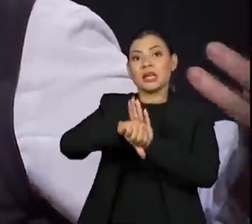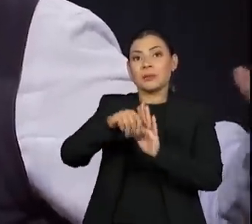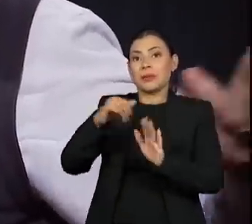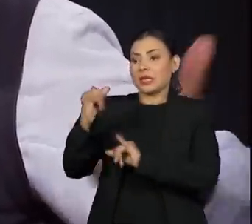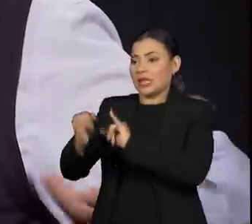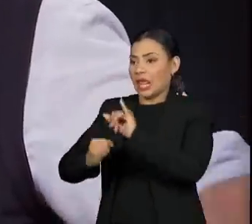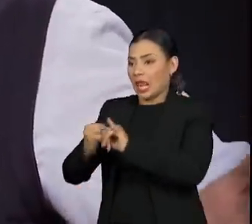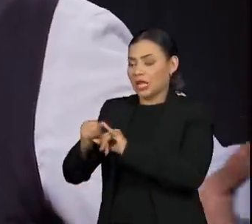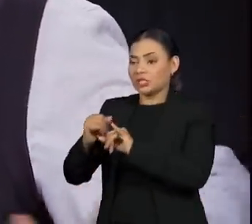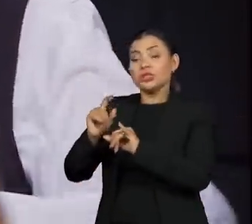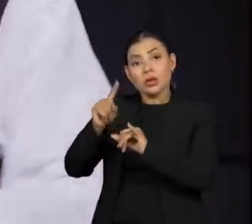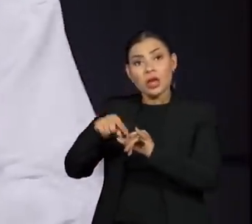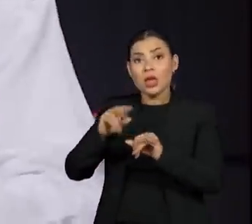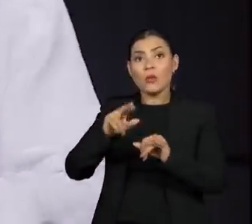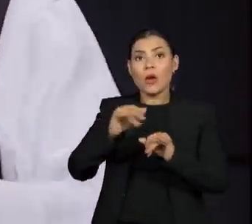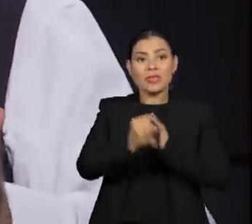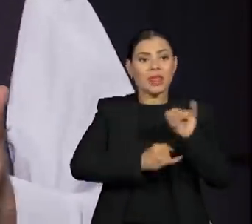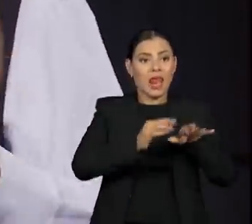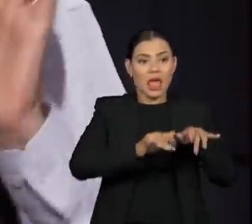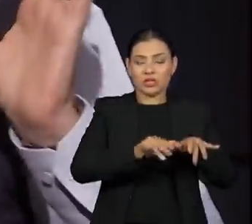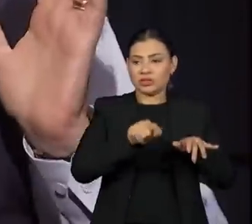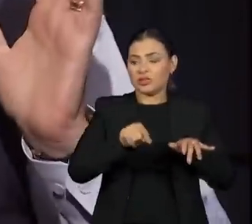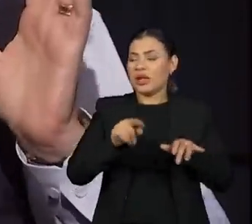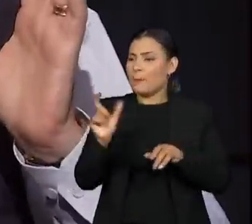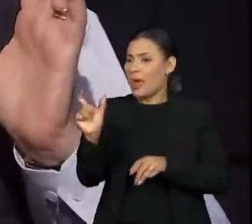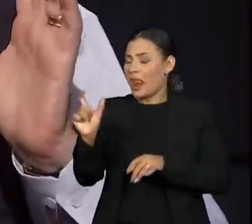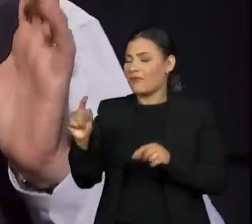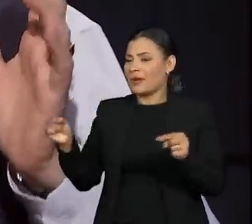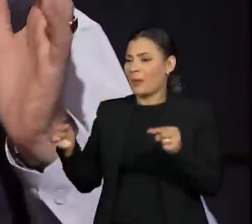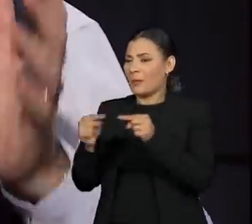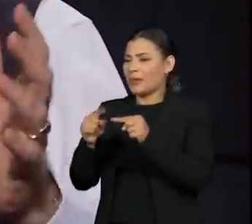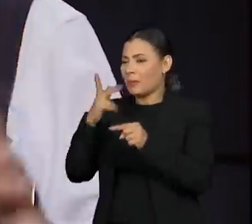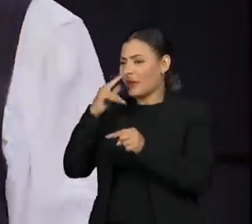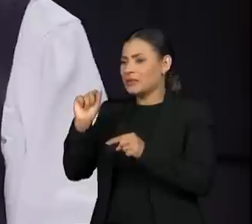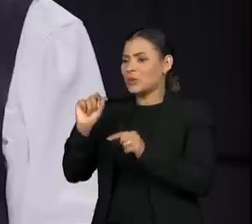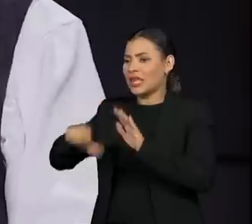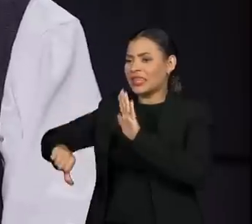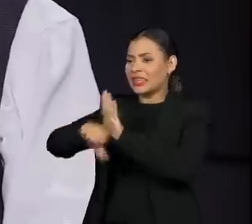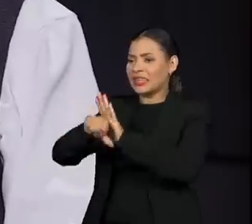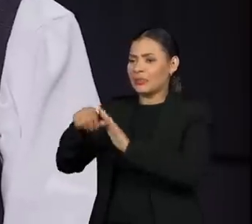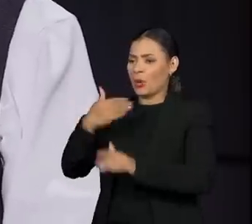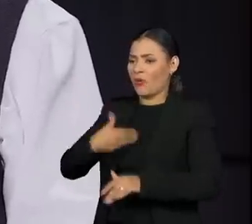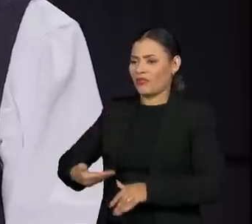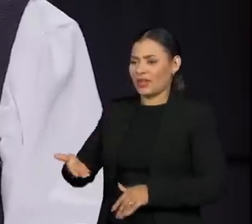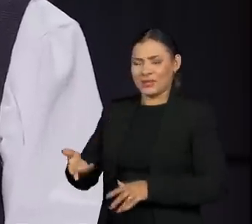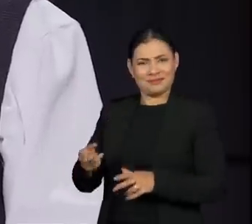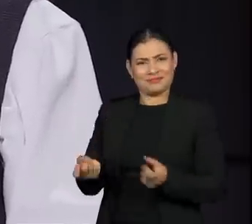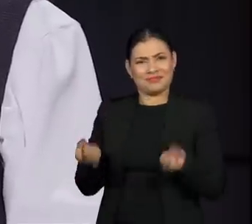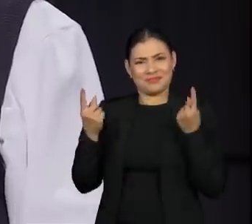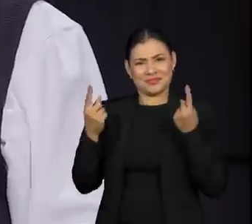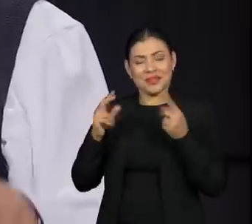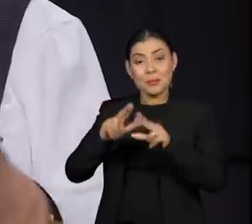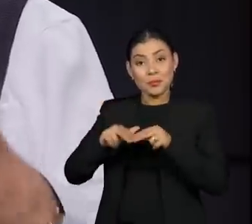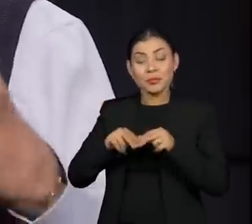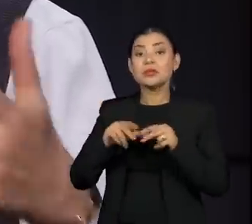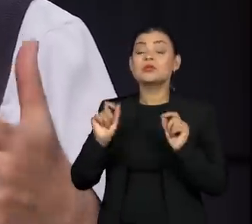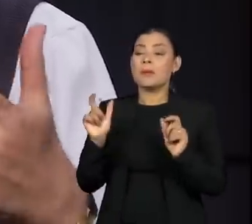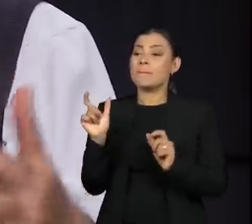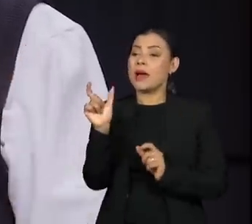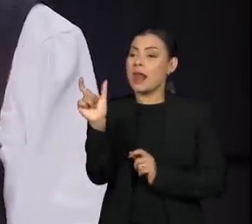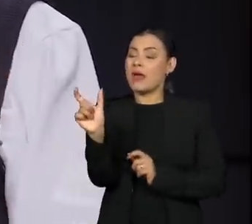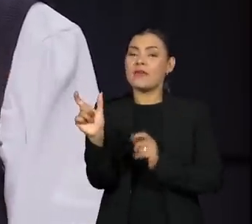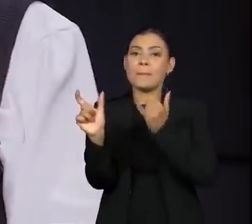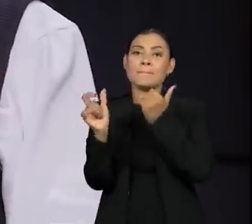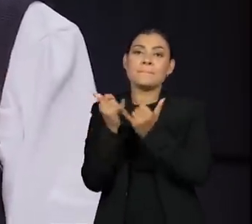crime cibernético não é um crime de rede eletrônica isso desgraçadamente porque em parte a gente